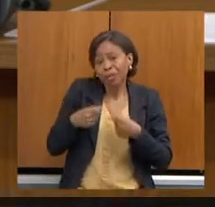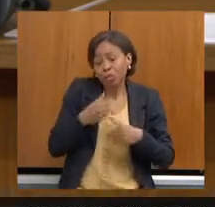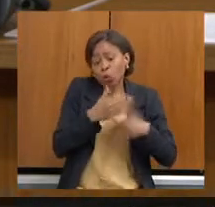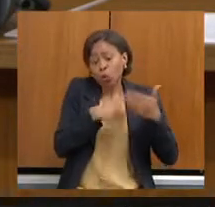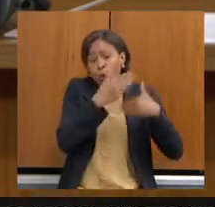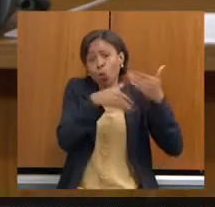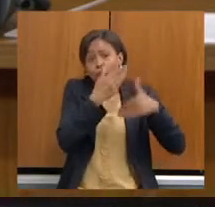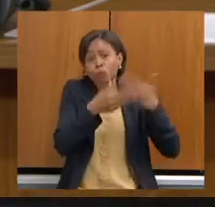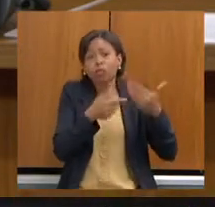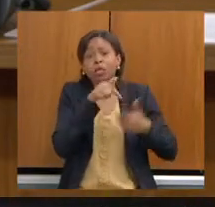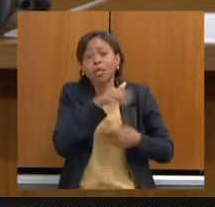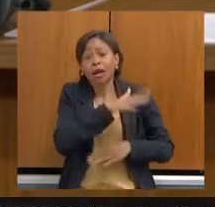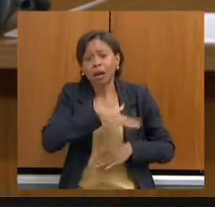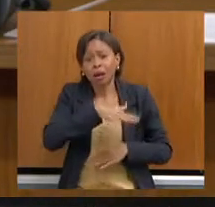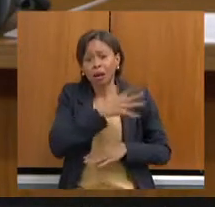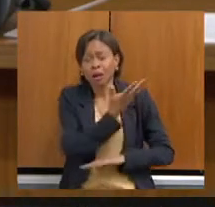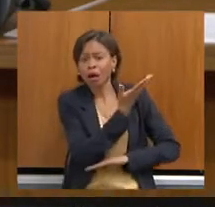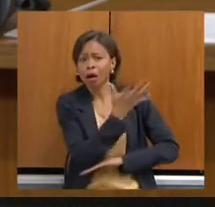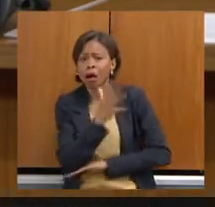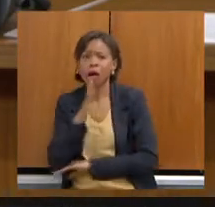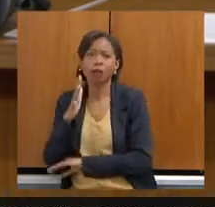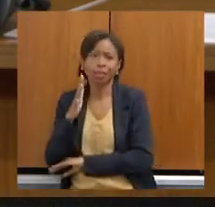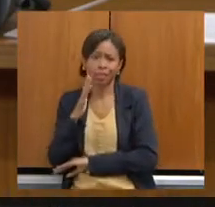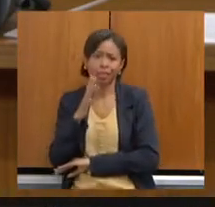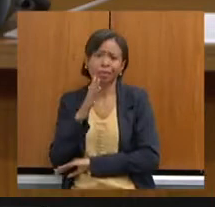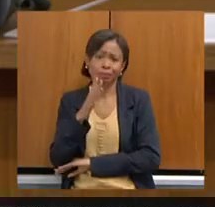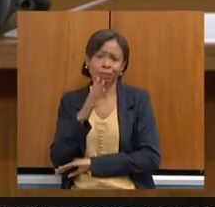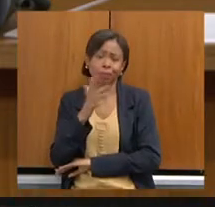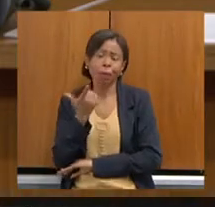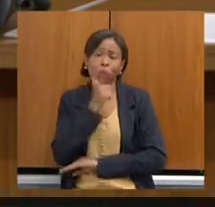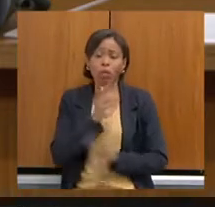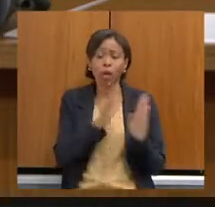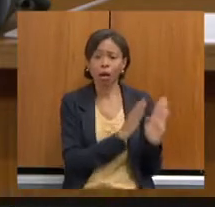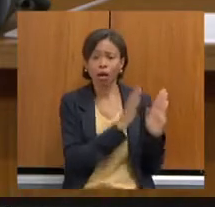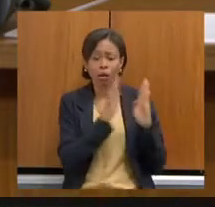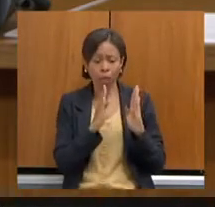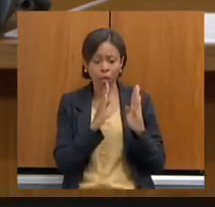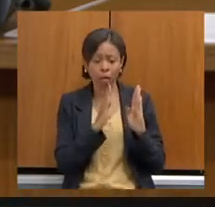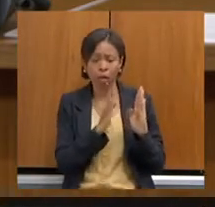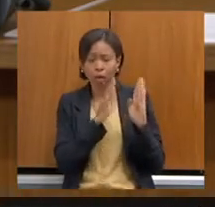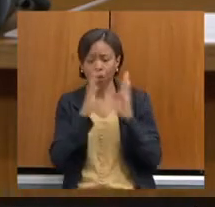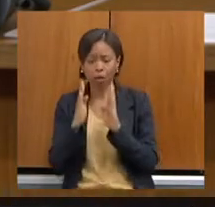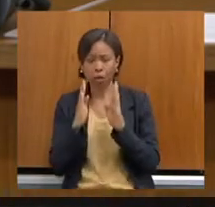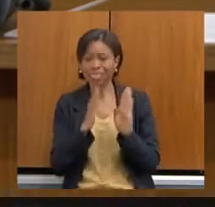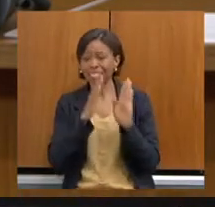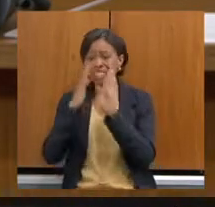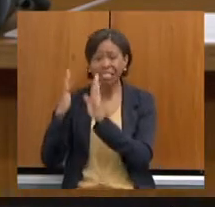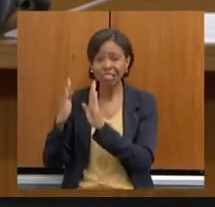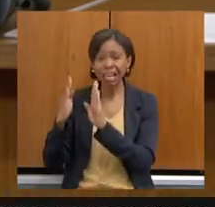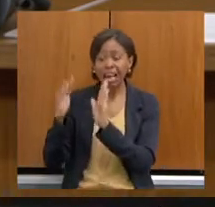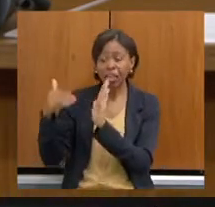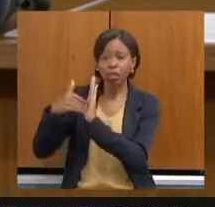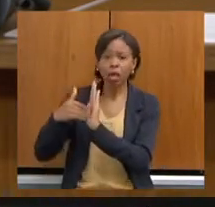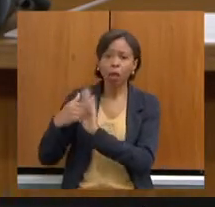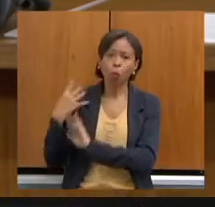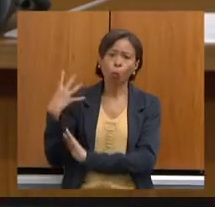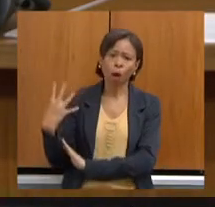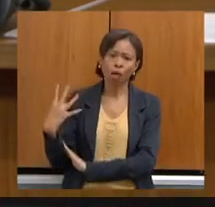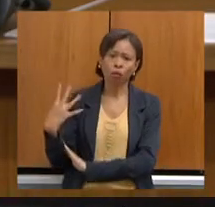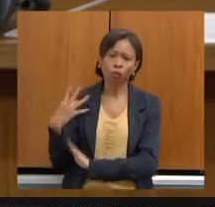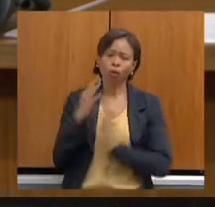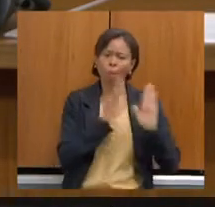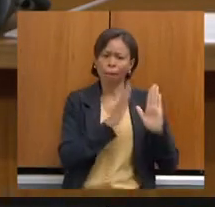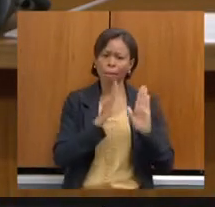para permitir esteja concluída a tampa dois que seja implantada etapa 3 e até para quatro é